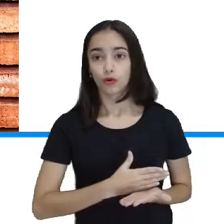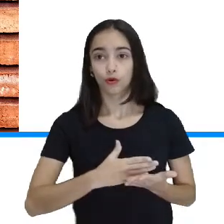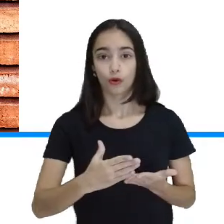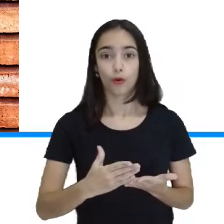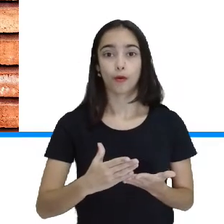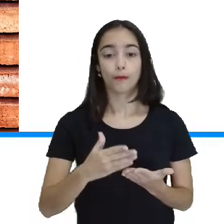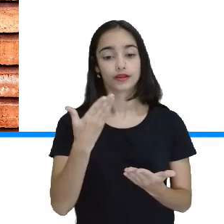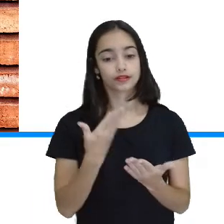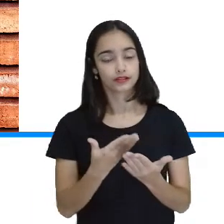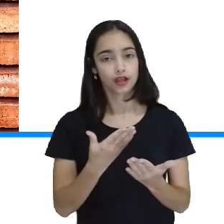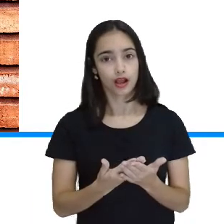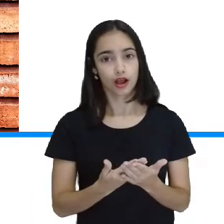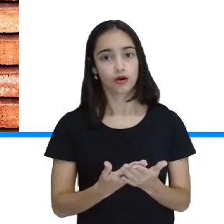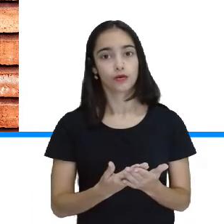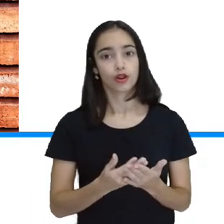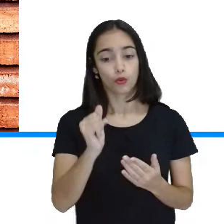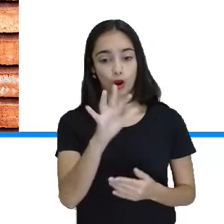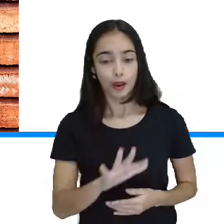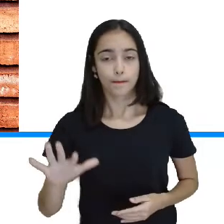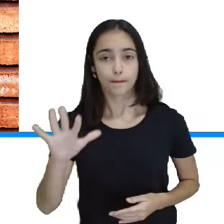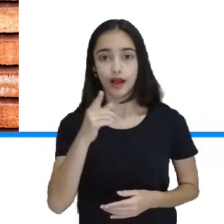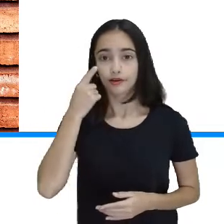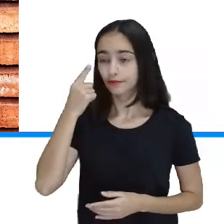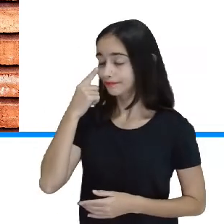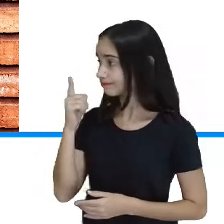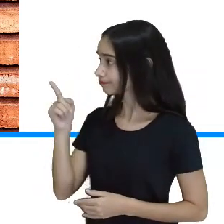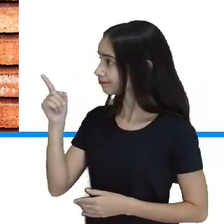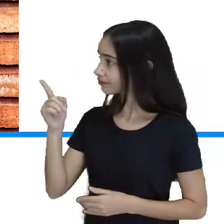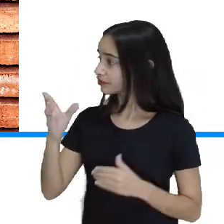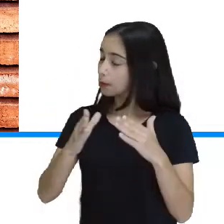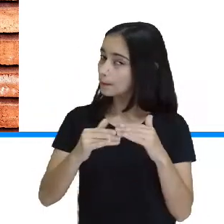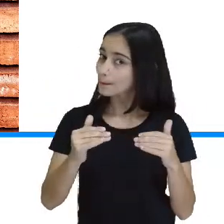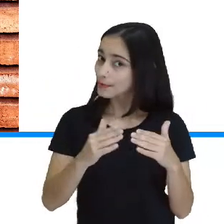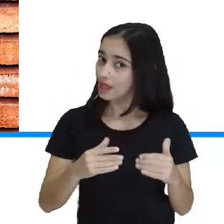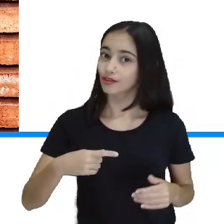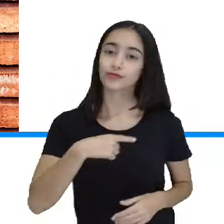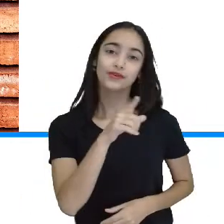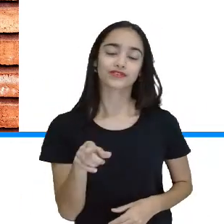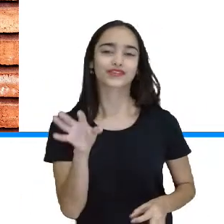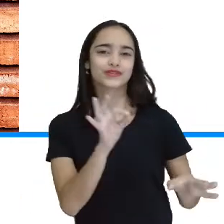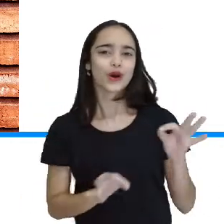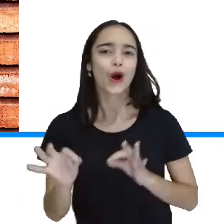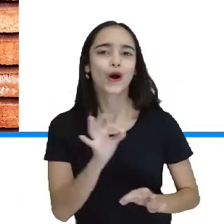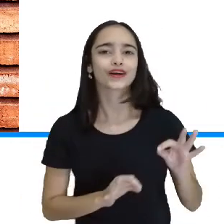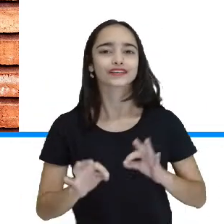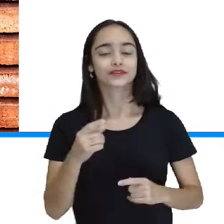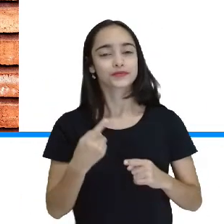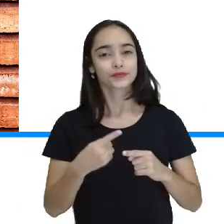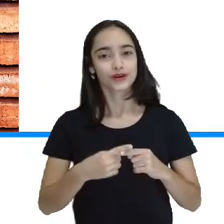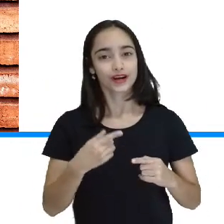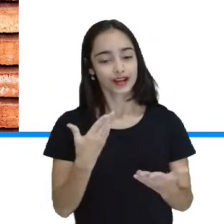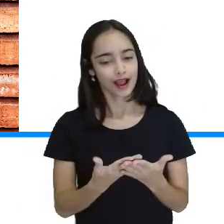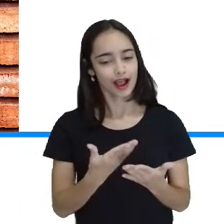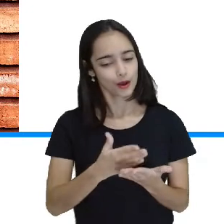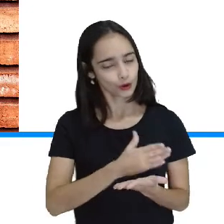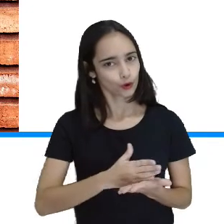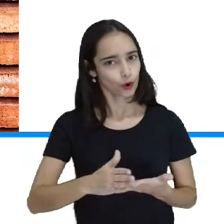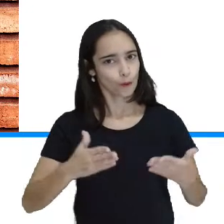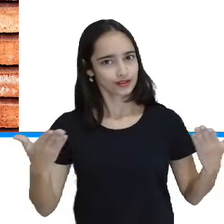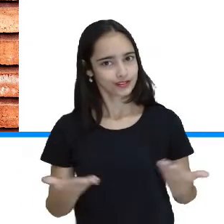professora Mauricéia. Bom dia, professora. Bom dia, professora Esther. Tudo bem